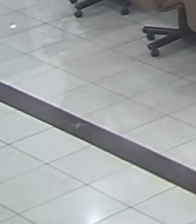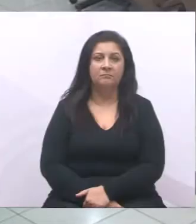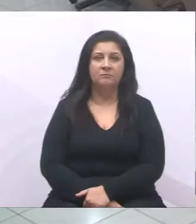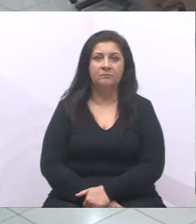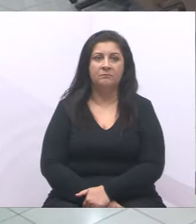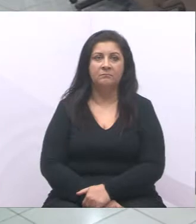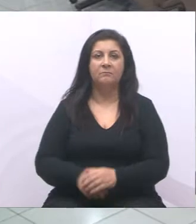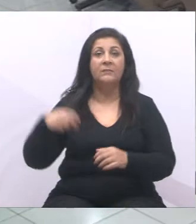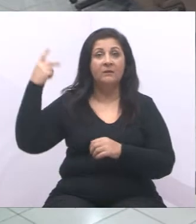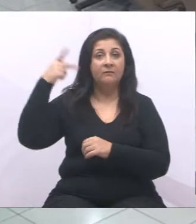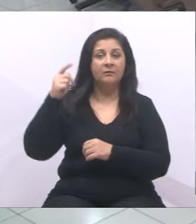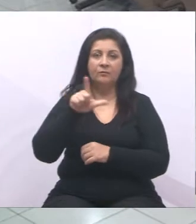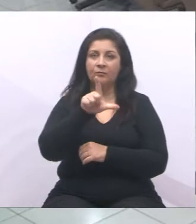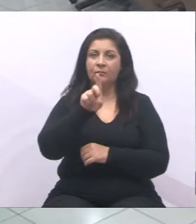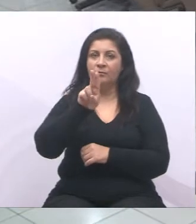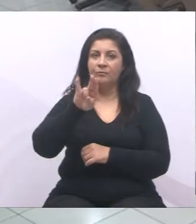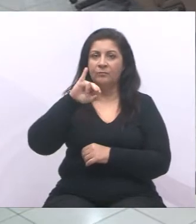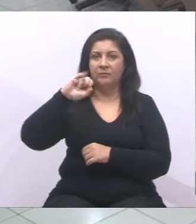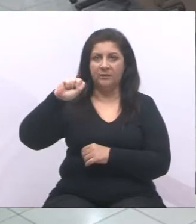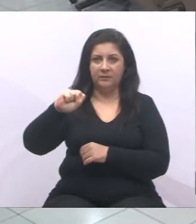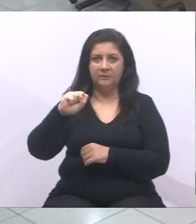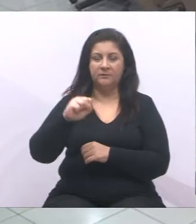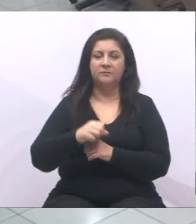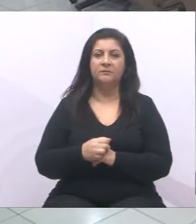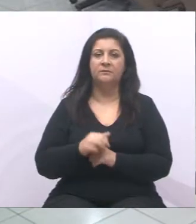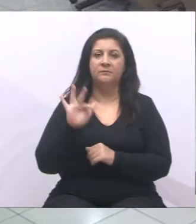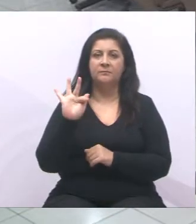Convidamos agora o vereador Luiz Flávio Dias.